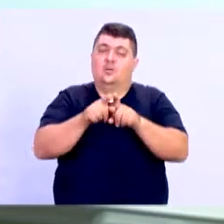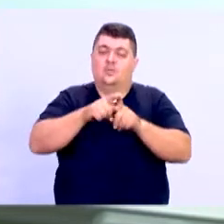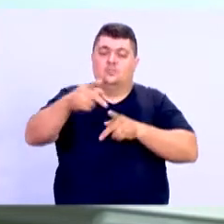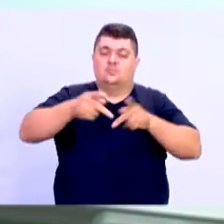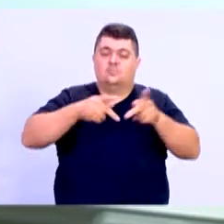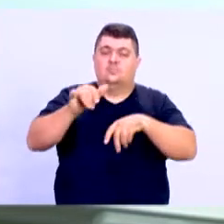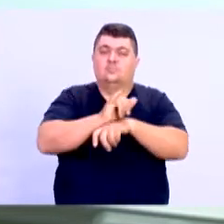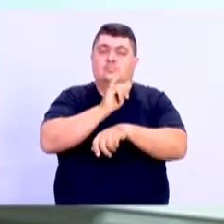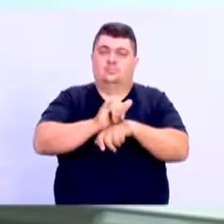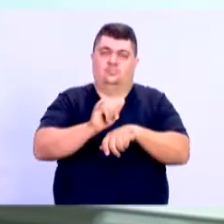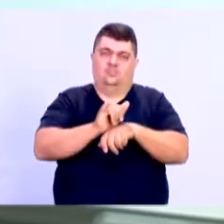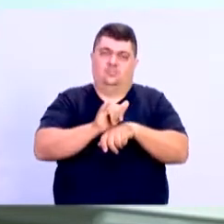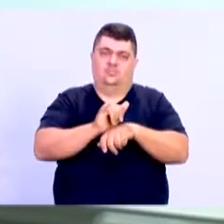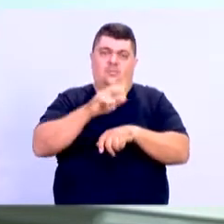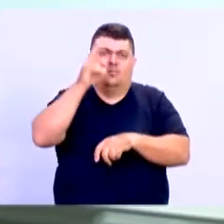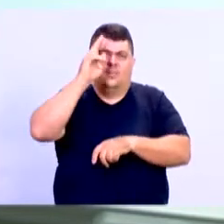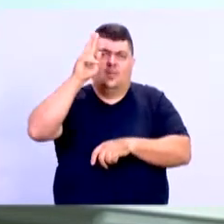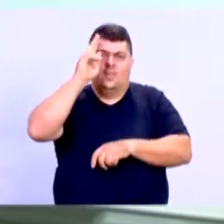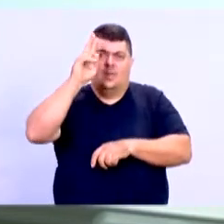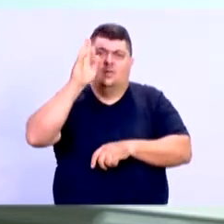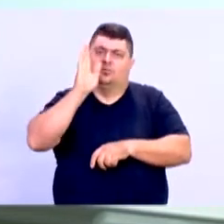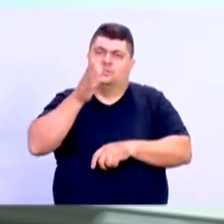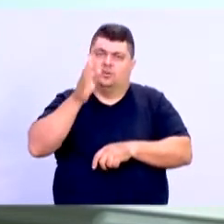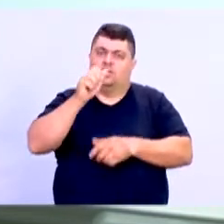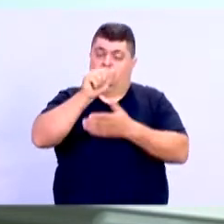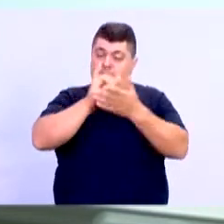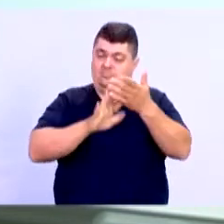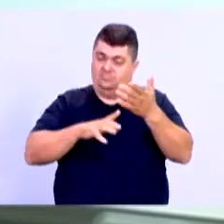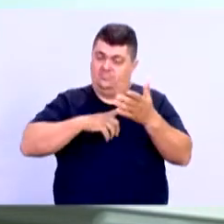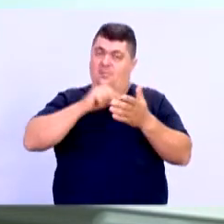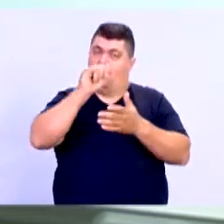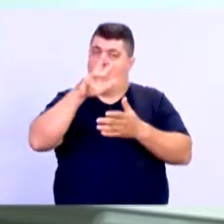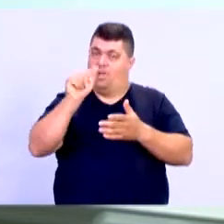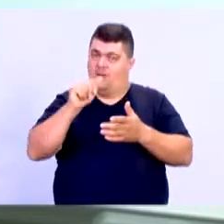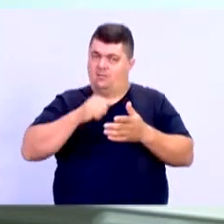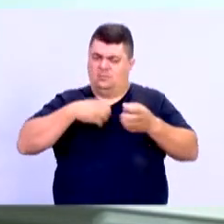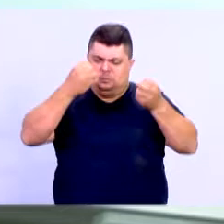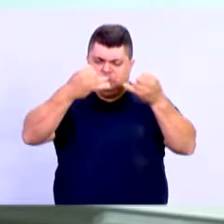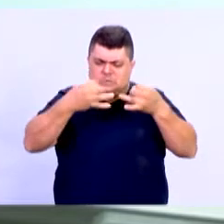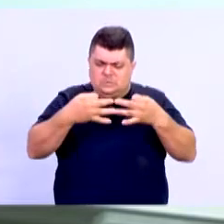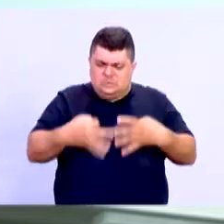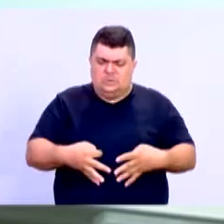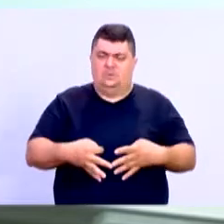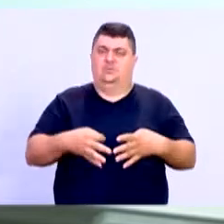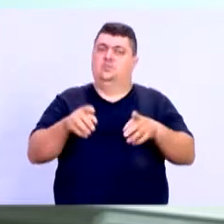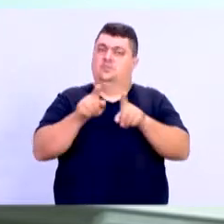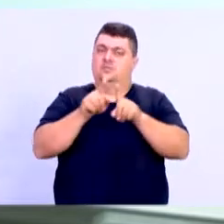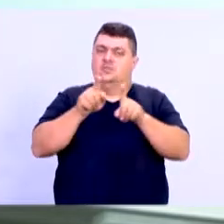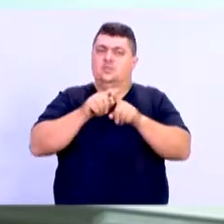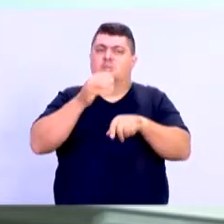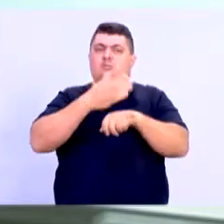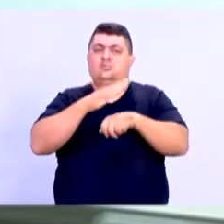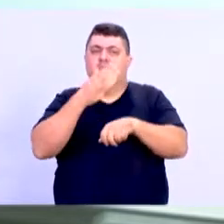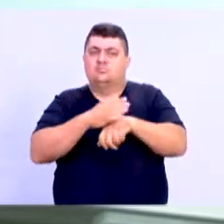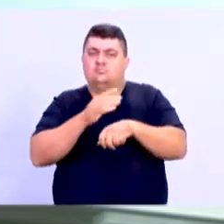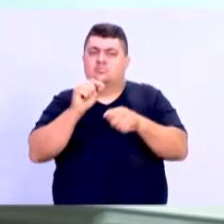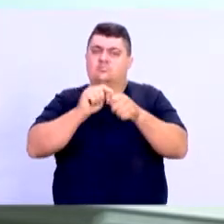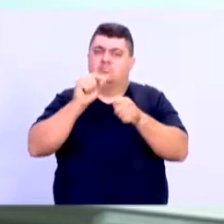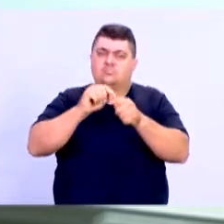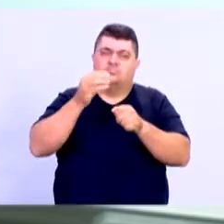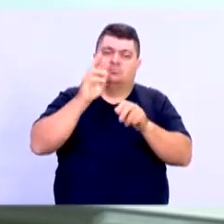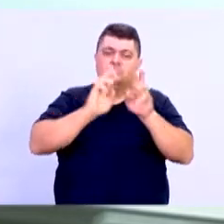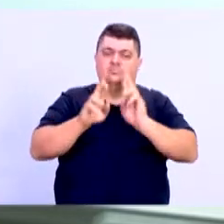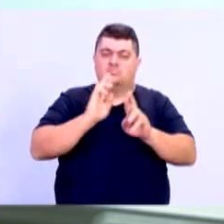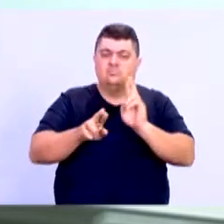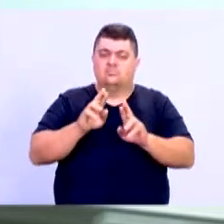planejamento estratégico. Lembra você que nós temos uma apostila bem detalhada sobre esse assunto, assim como algumas atividades para que você